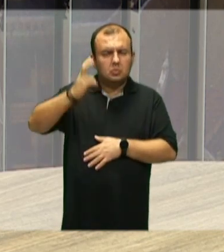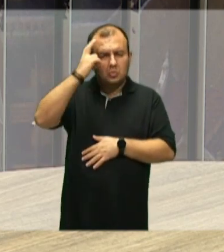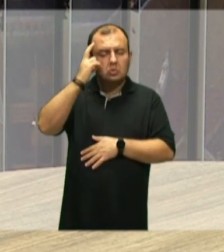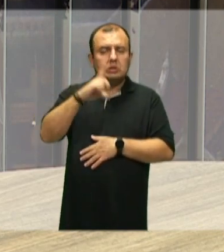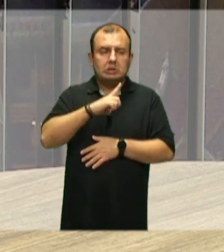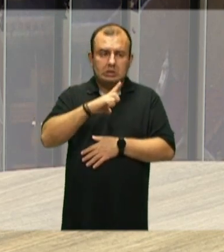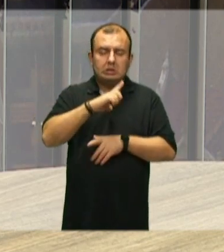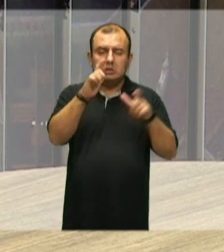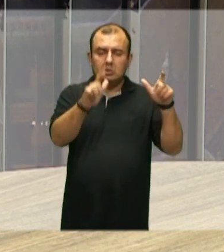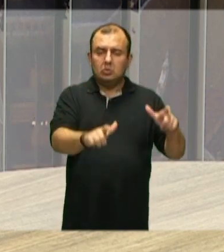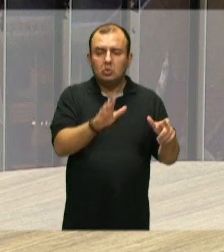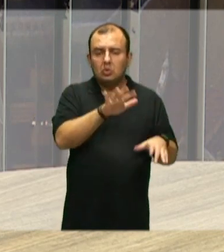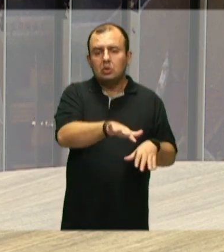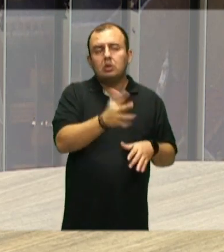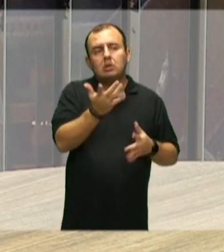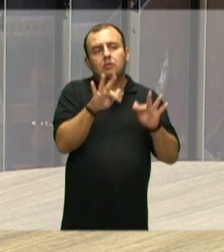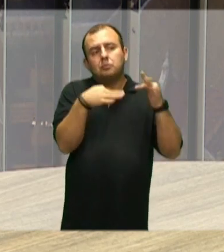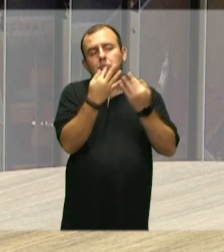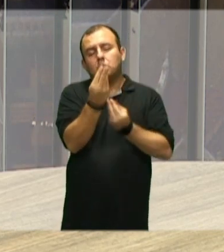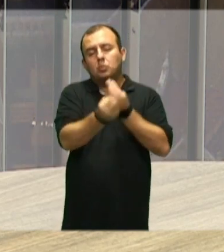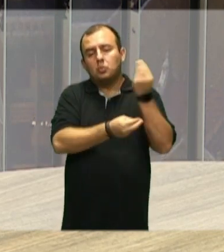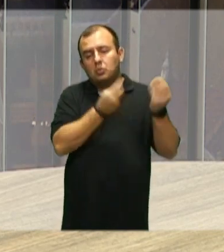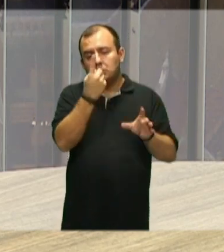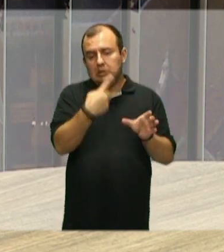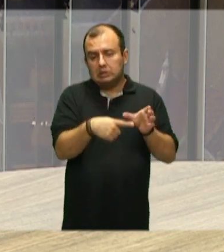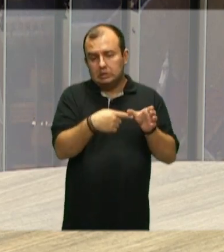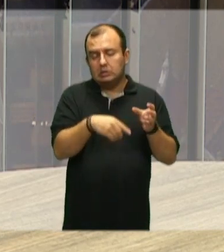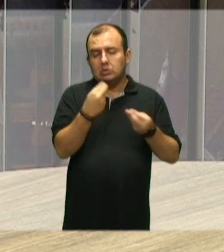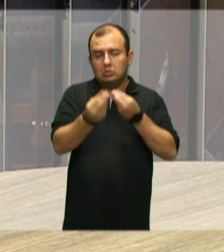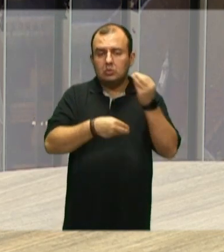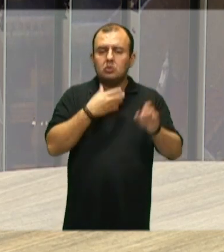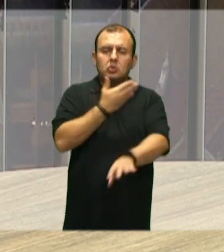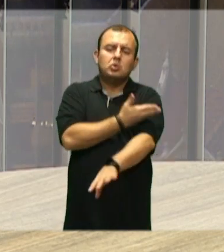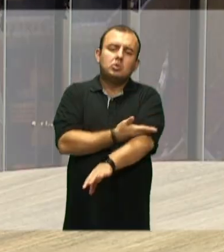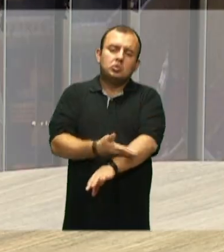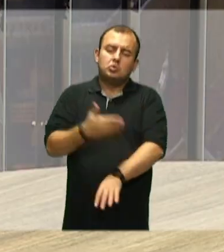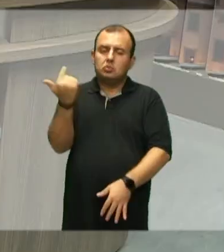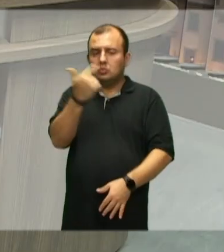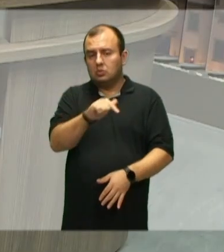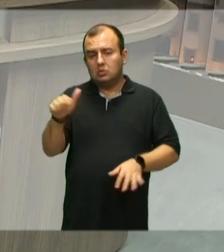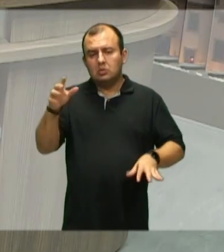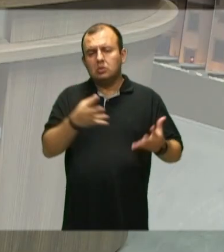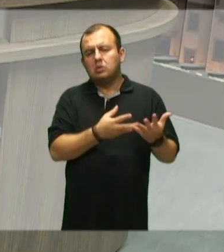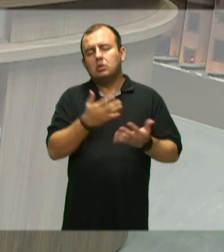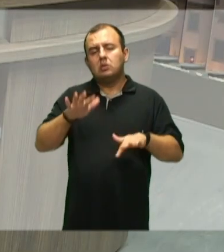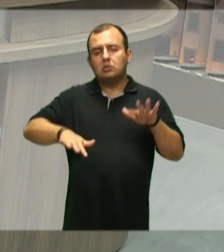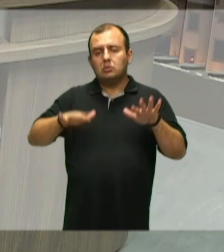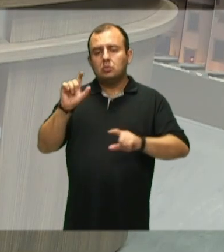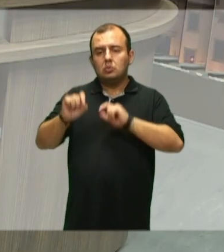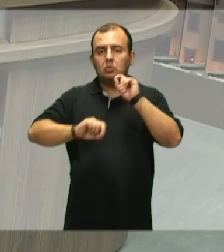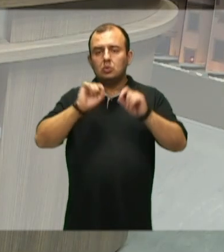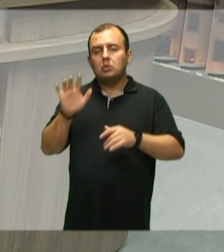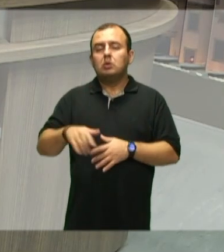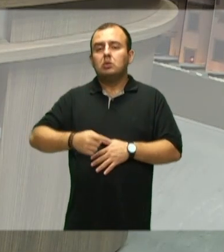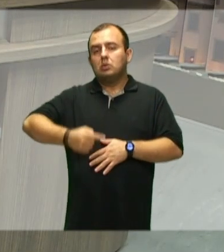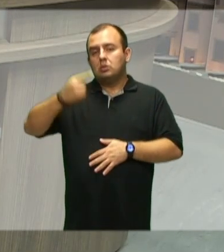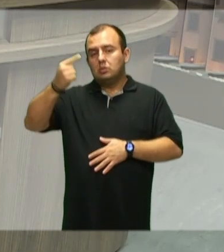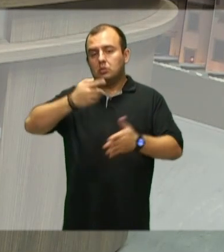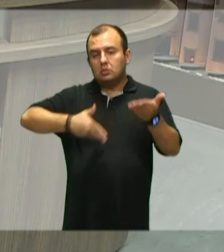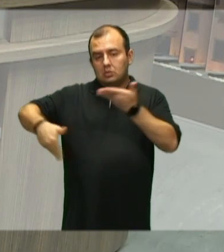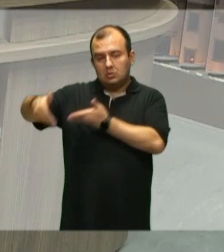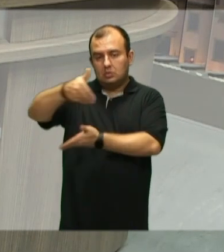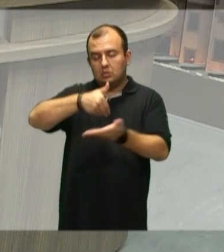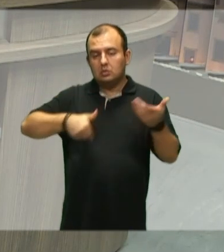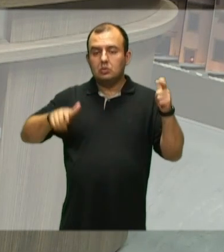naquele lugar, naquela família, naquela cidade, não existe o hábito. Então, muitas vezes, quem é a primeira mediadora